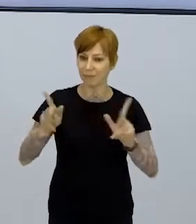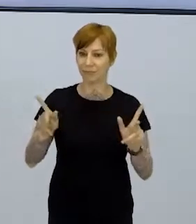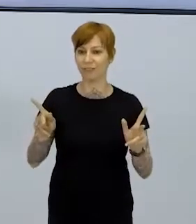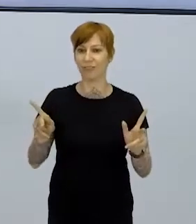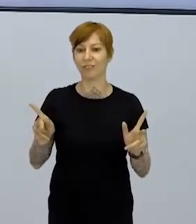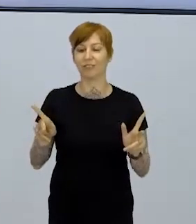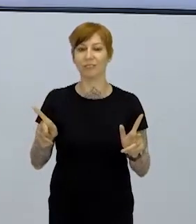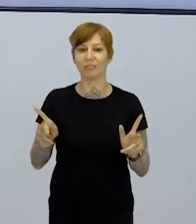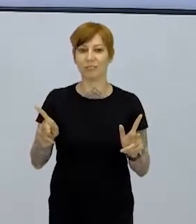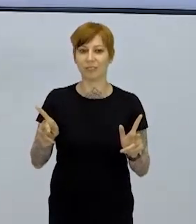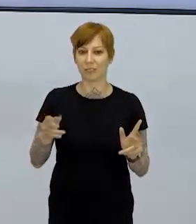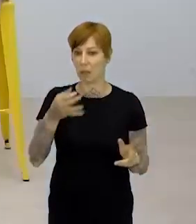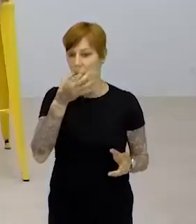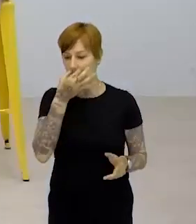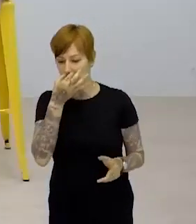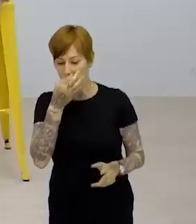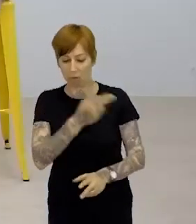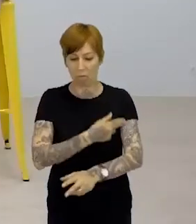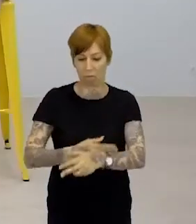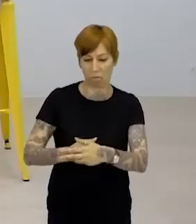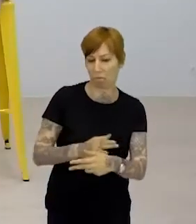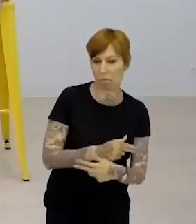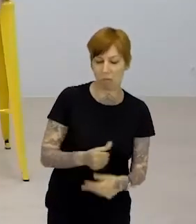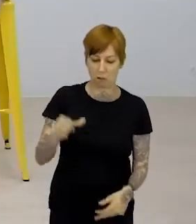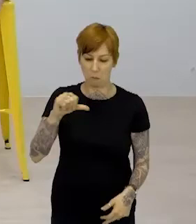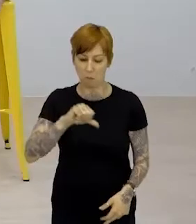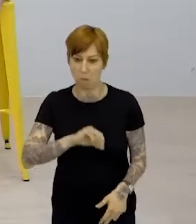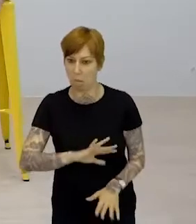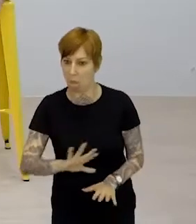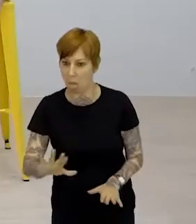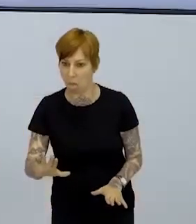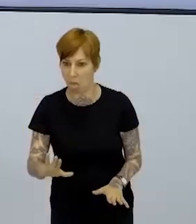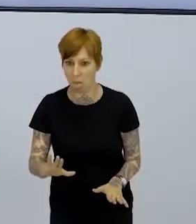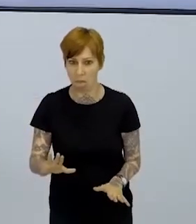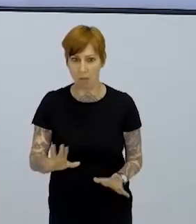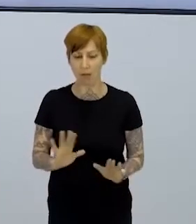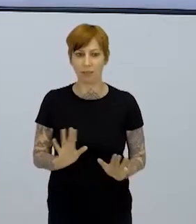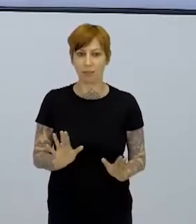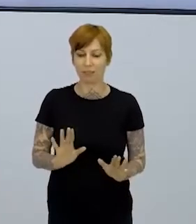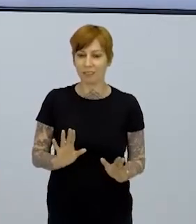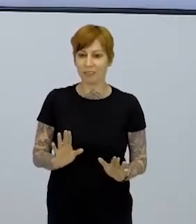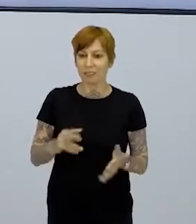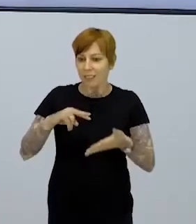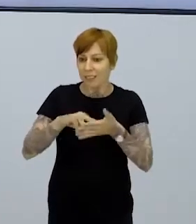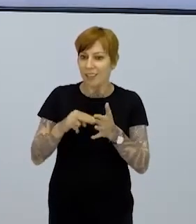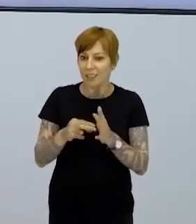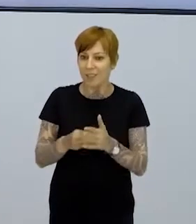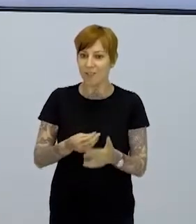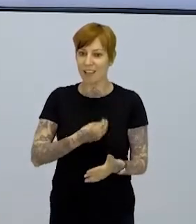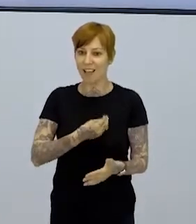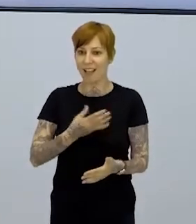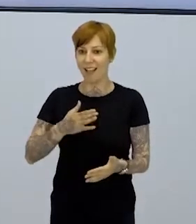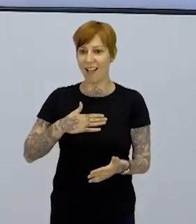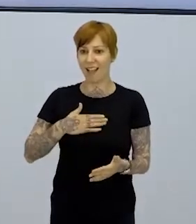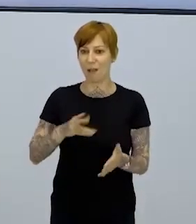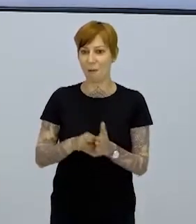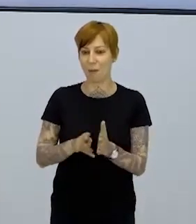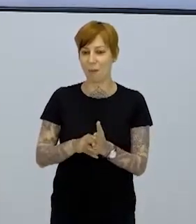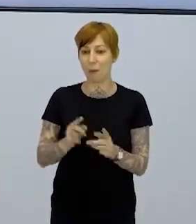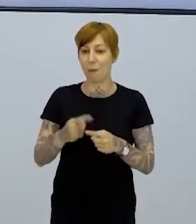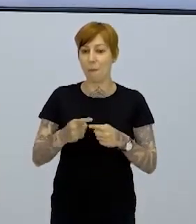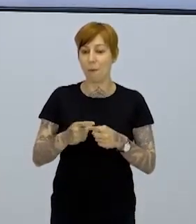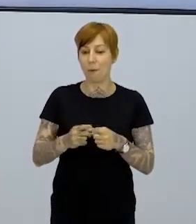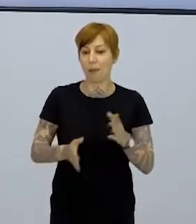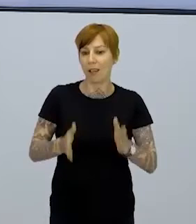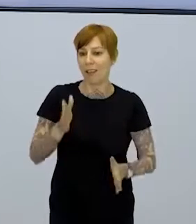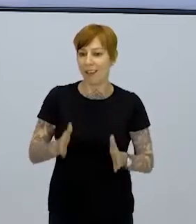essa conversa de piercings e tatuagens serem algo discrepante da realidade, porque já é uma geração diferente.